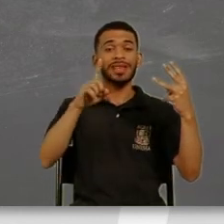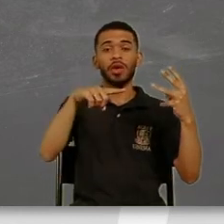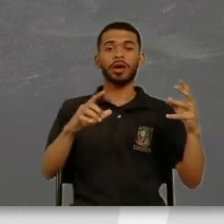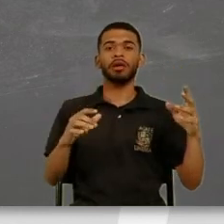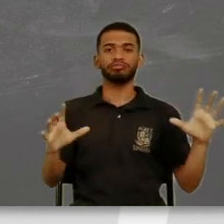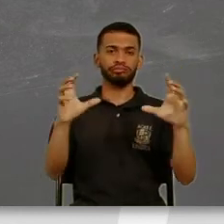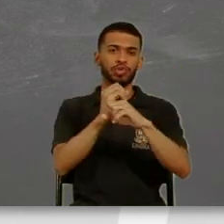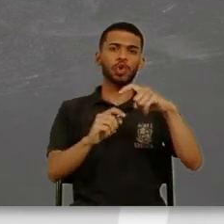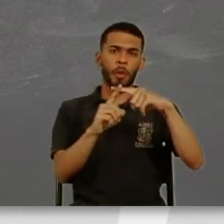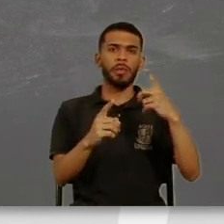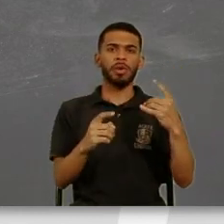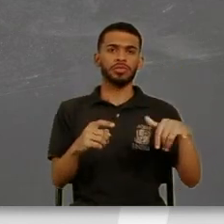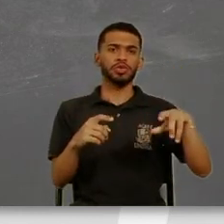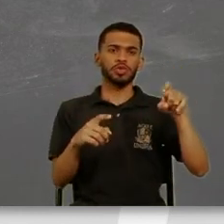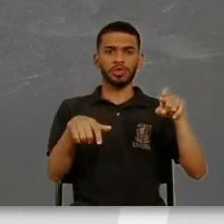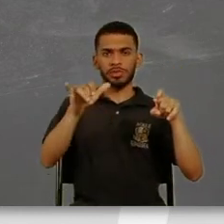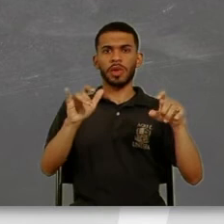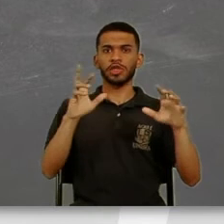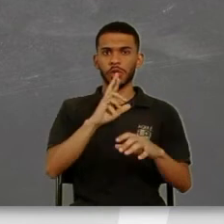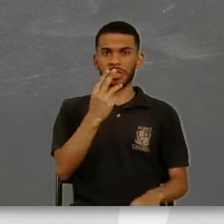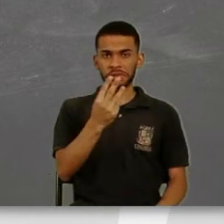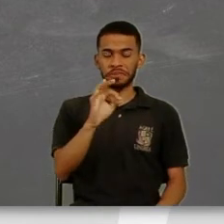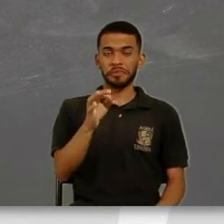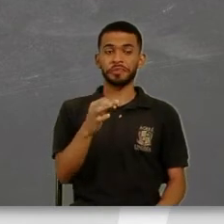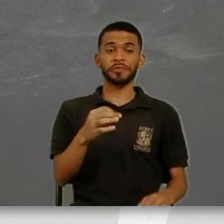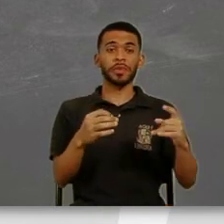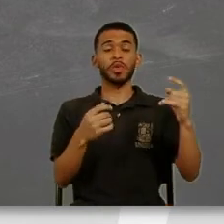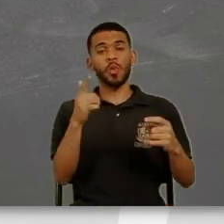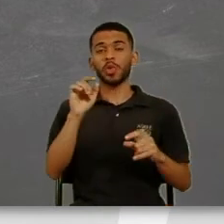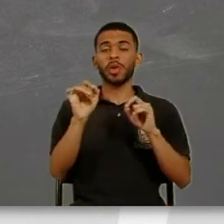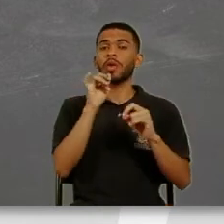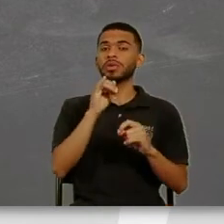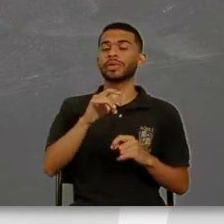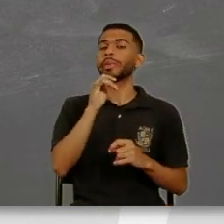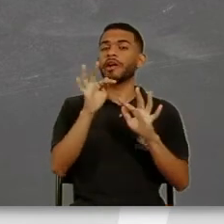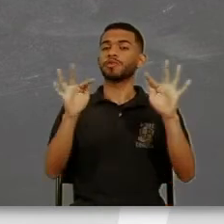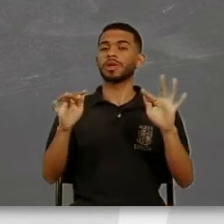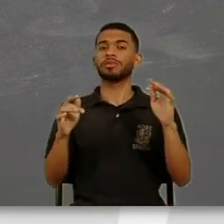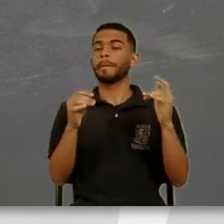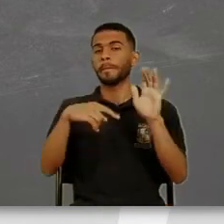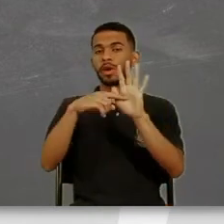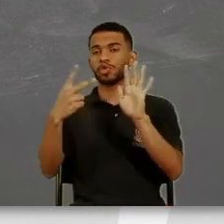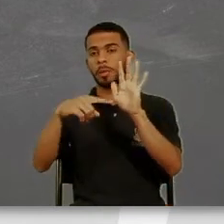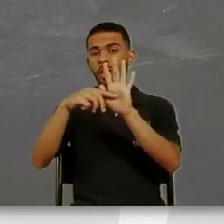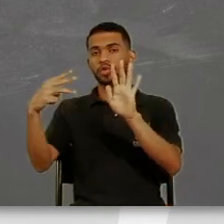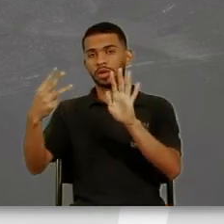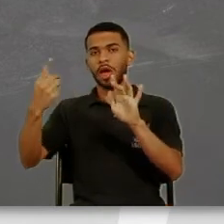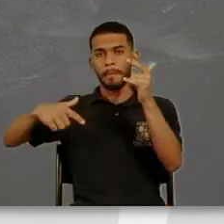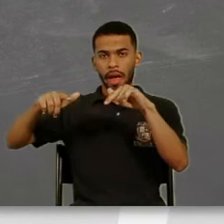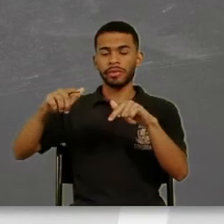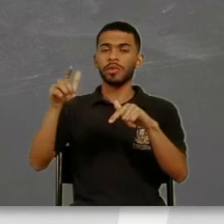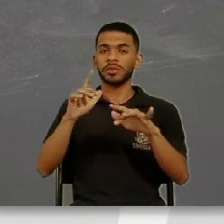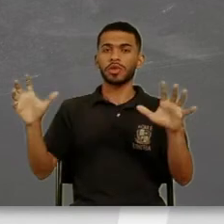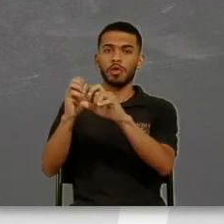mais 2, que é 3. No outro, eu vou aplicar a função em menos 2 e 3, eu vou repetir o menos 2 e 3 e vou somar